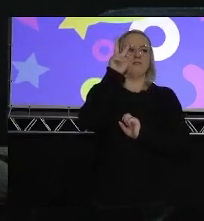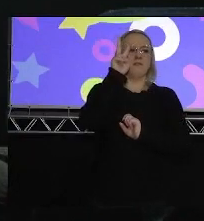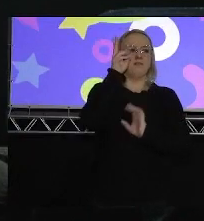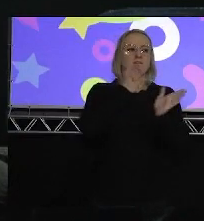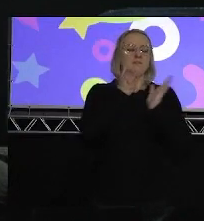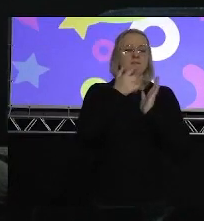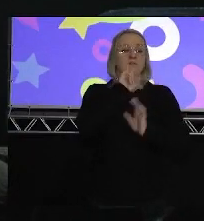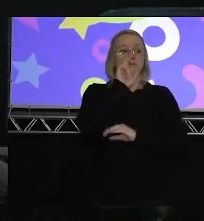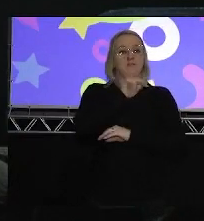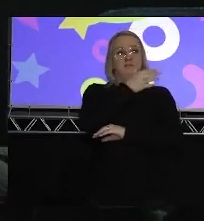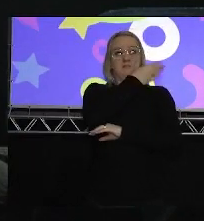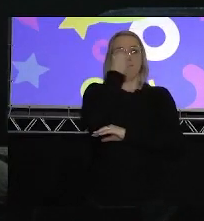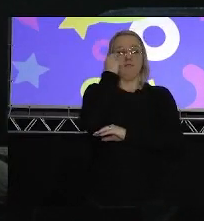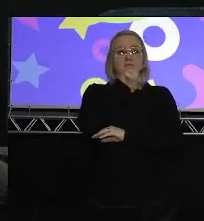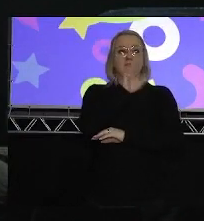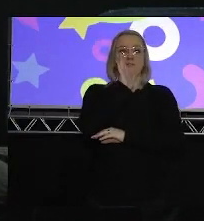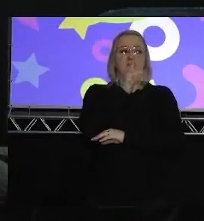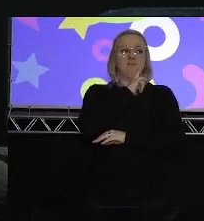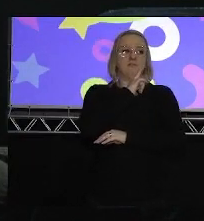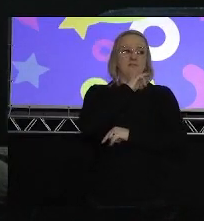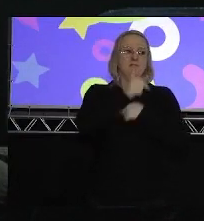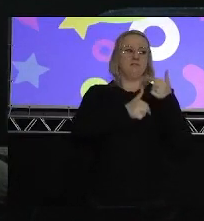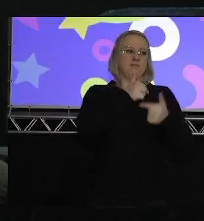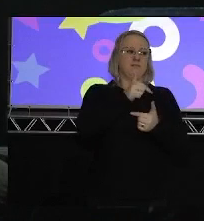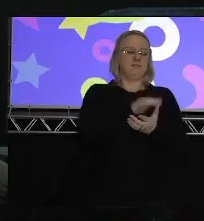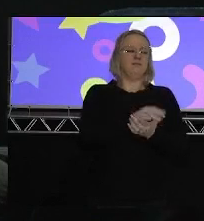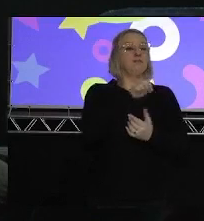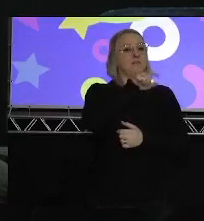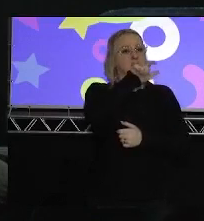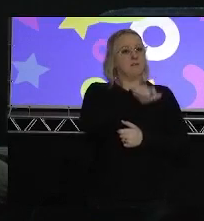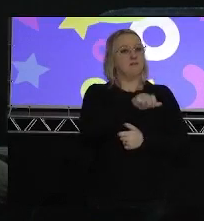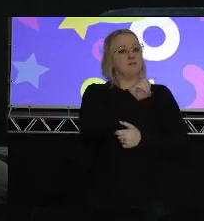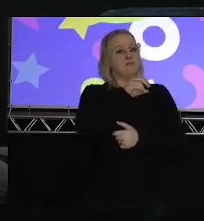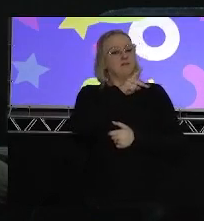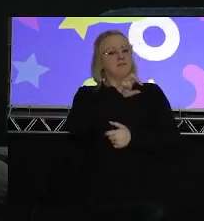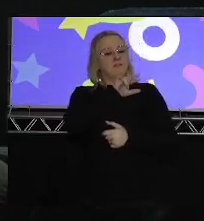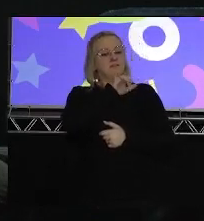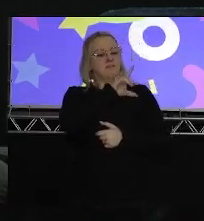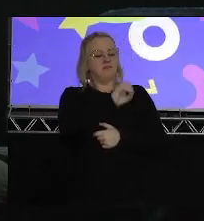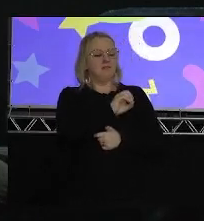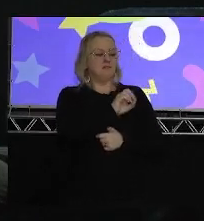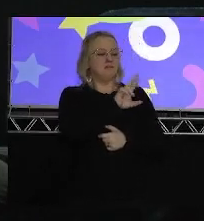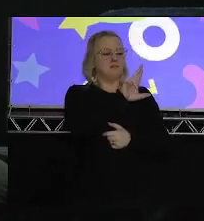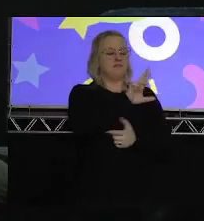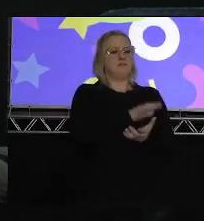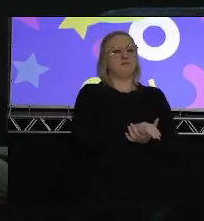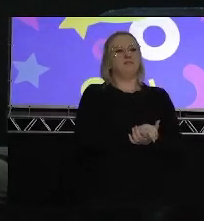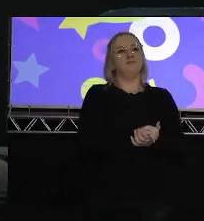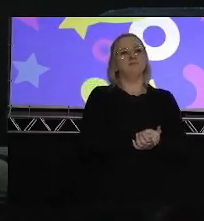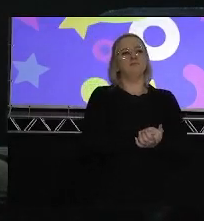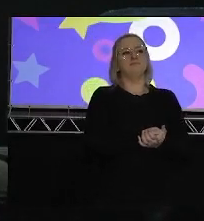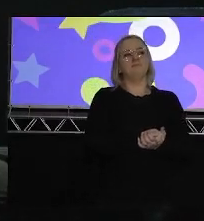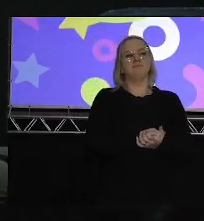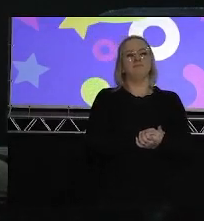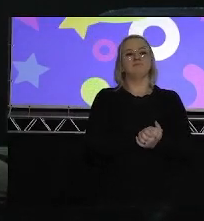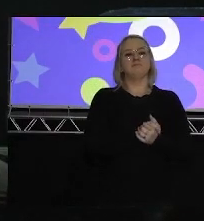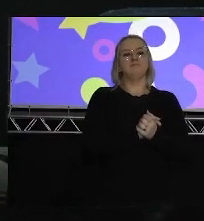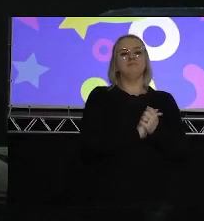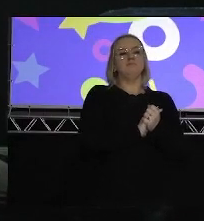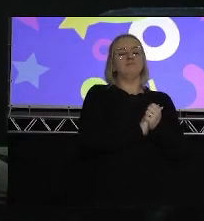sem esquecer do que a gente já tinha para trabalhar. Esse é o operador lá, esse é o portfólio manager lá, entendeu?